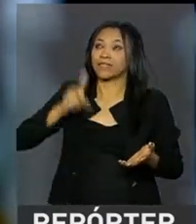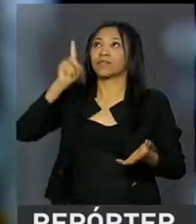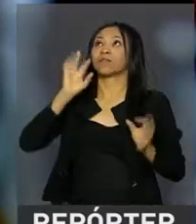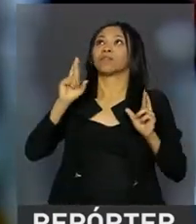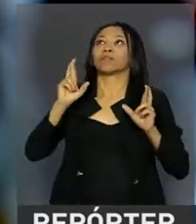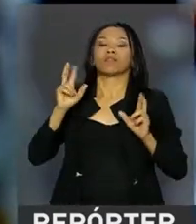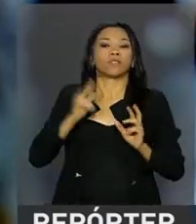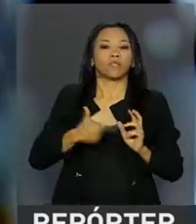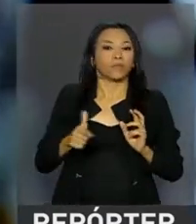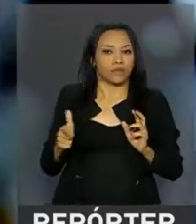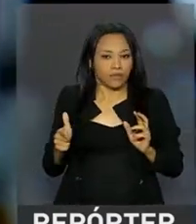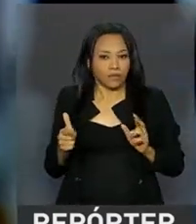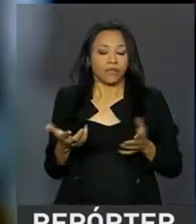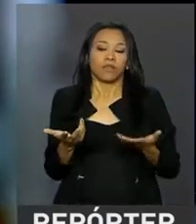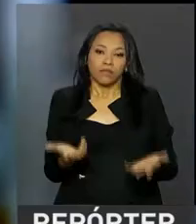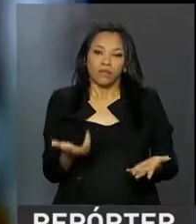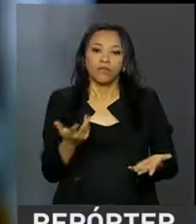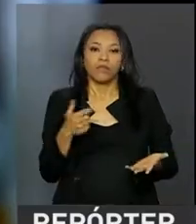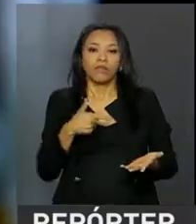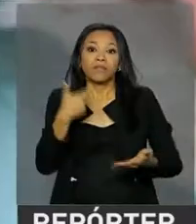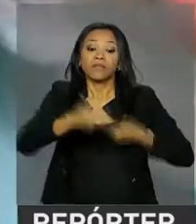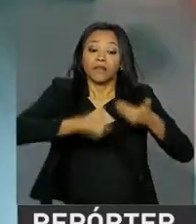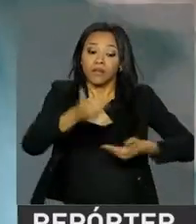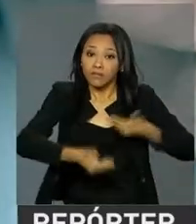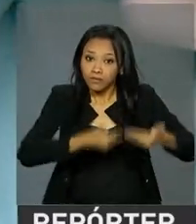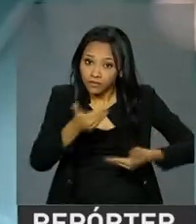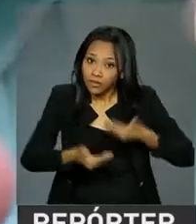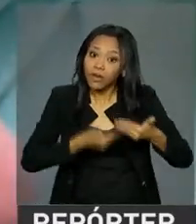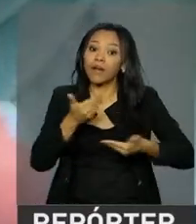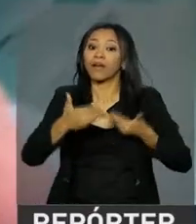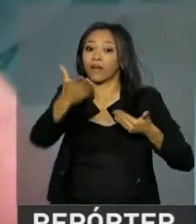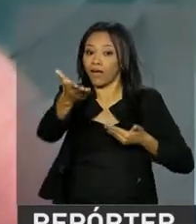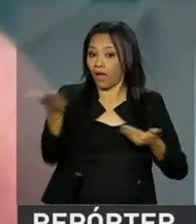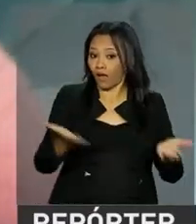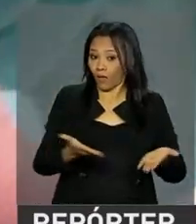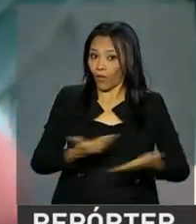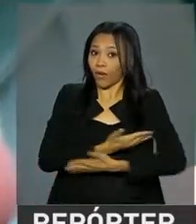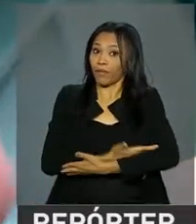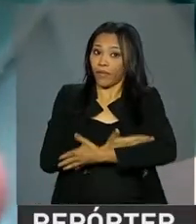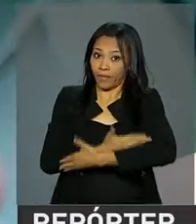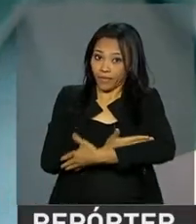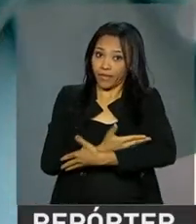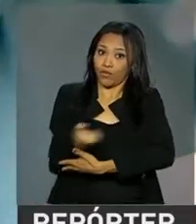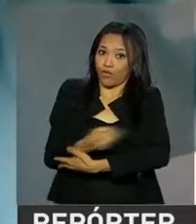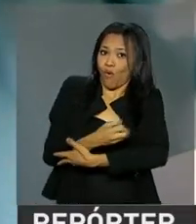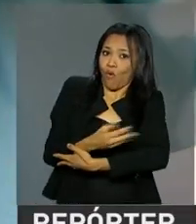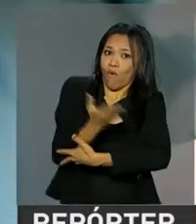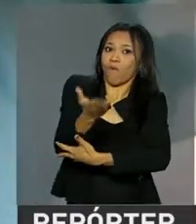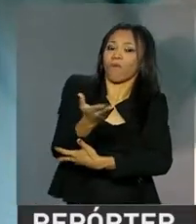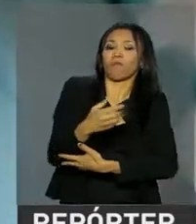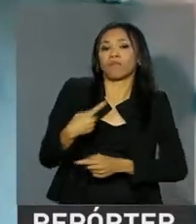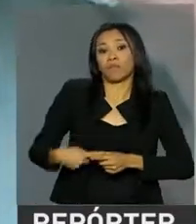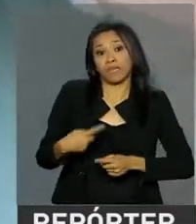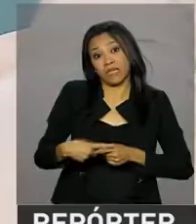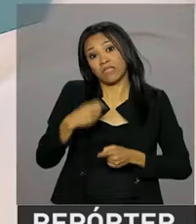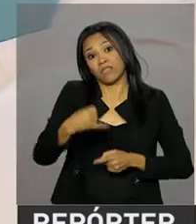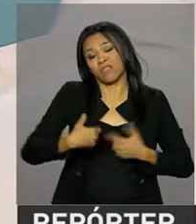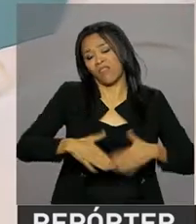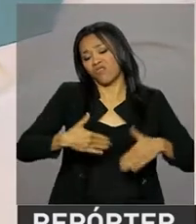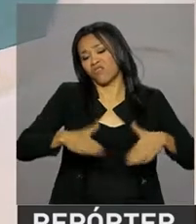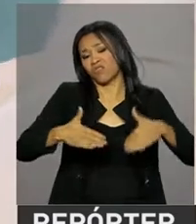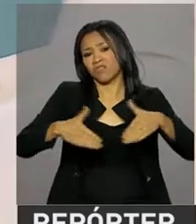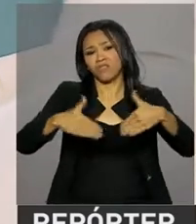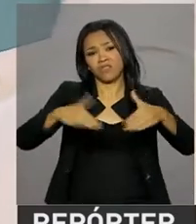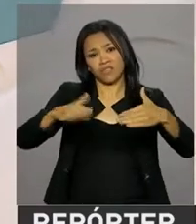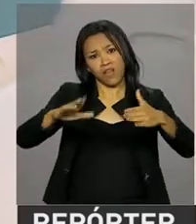não, posso tratar enquanto ela tá bebê ainda, tá nova, né? Porque se deixar mais